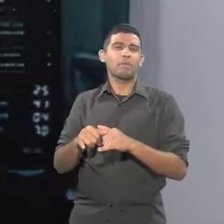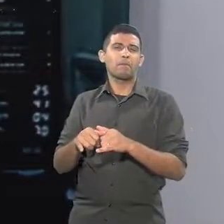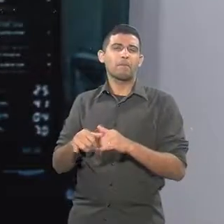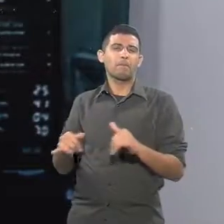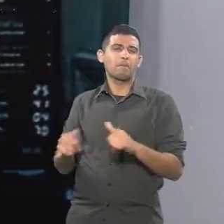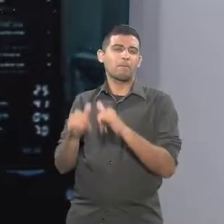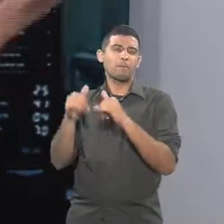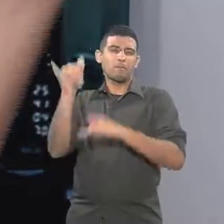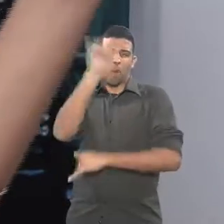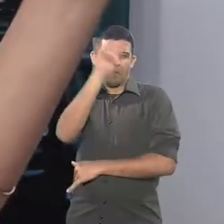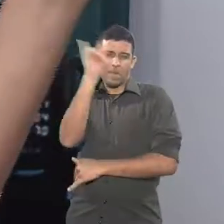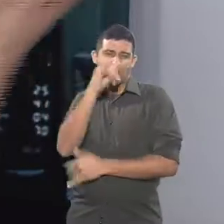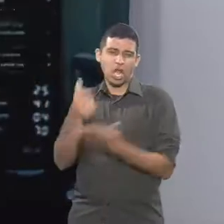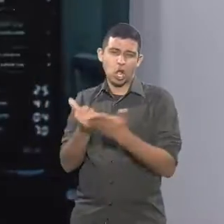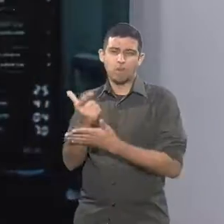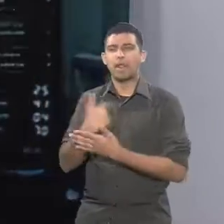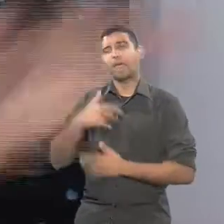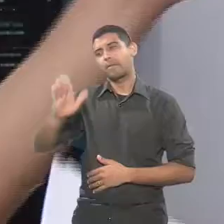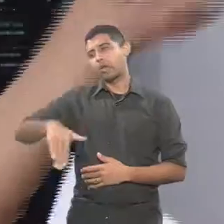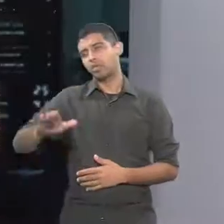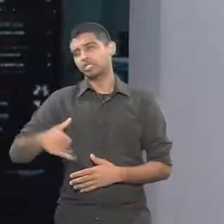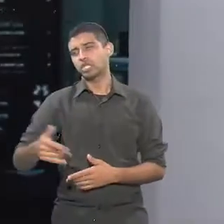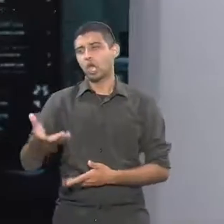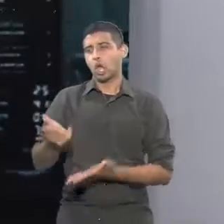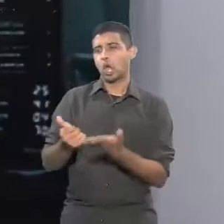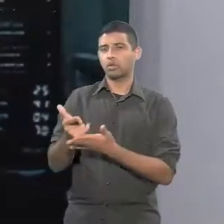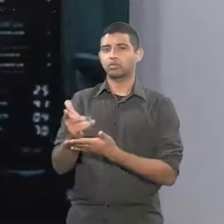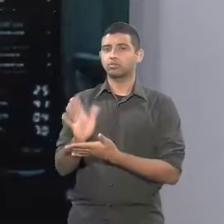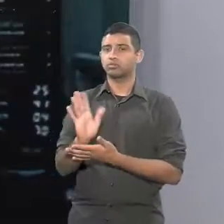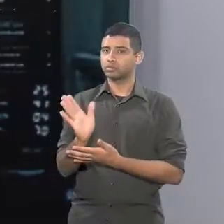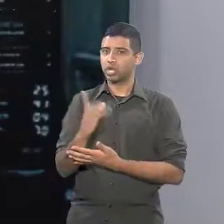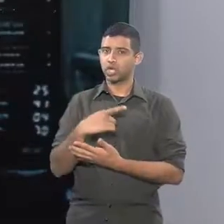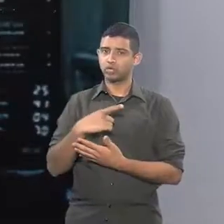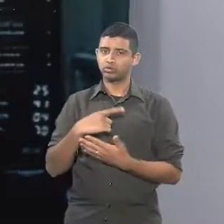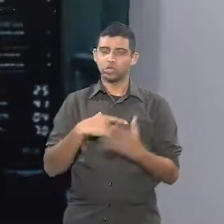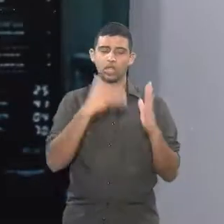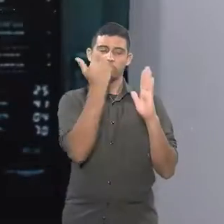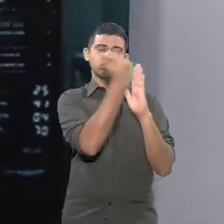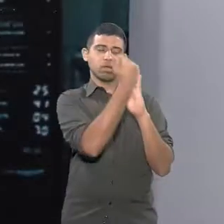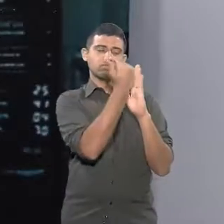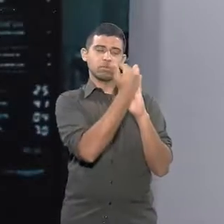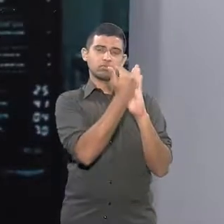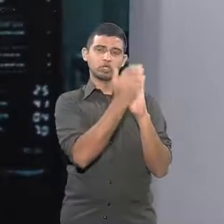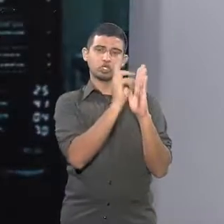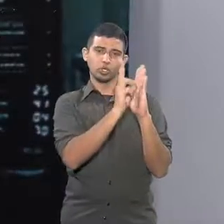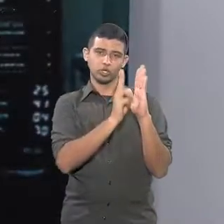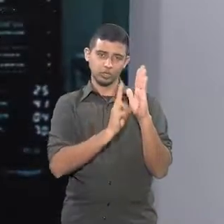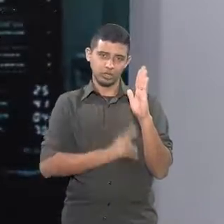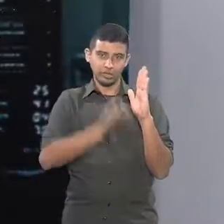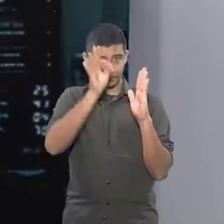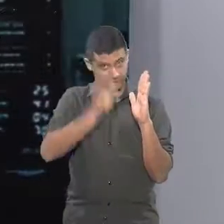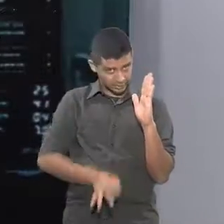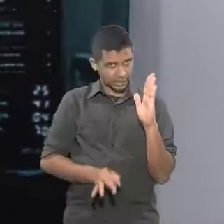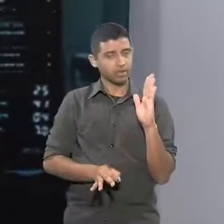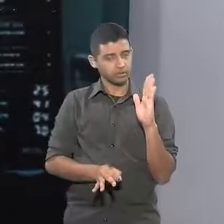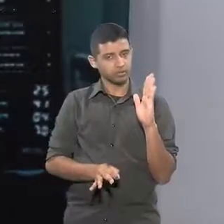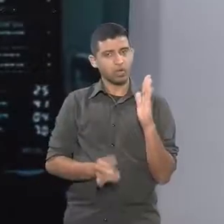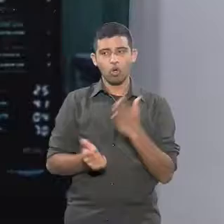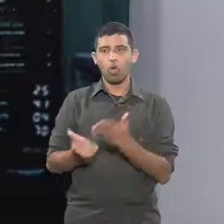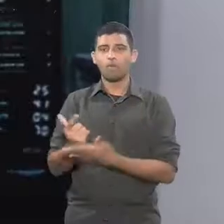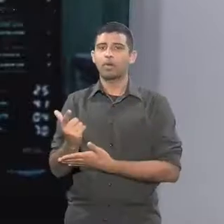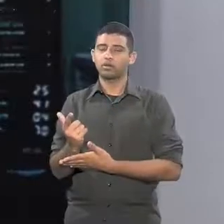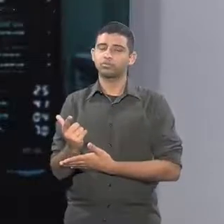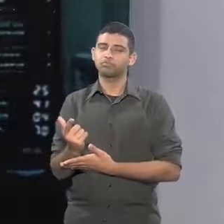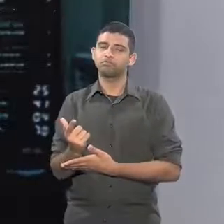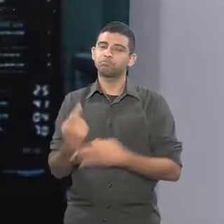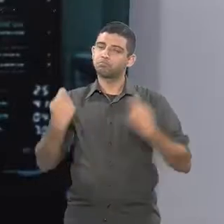besteiras. Isso aqui tá em promoção. Vou levar. Ela já tá indo com aquilo ali certo do que ela tem que comprar.